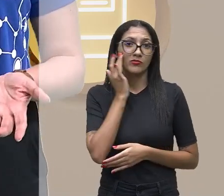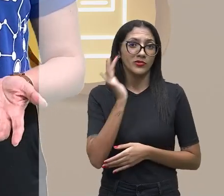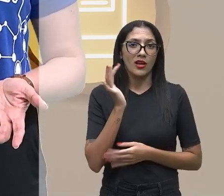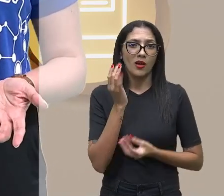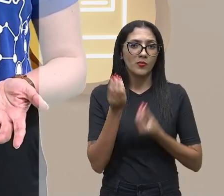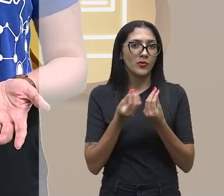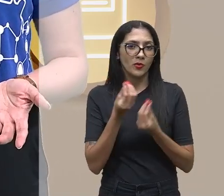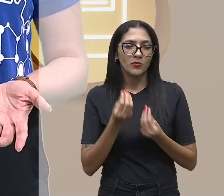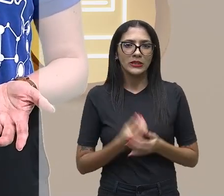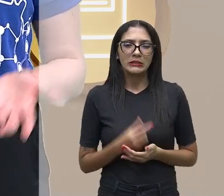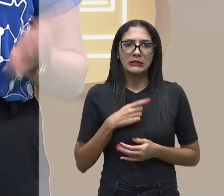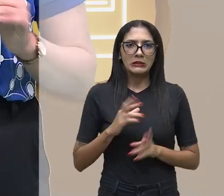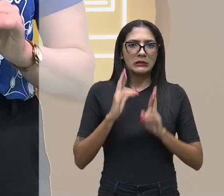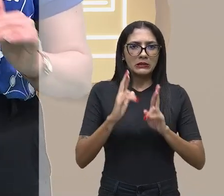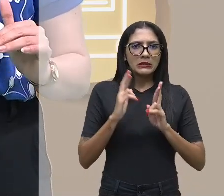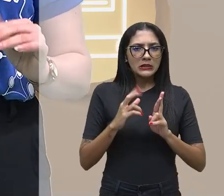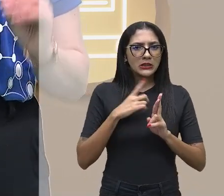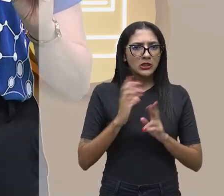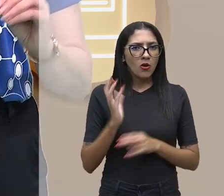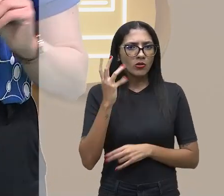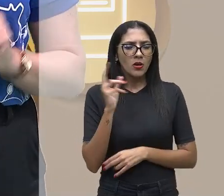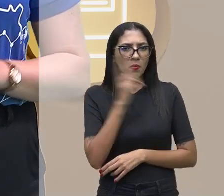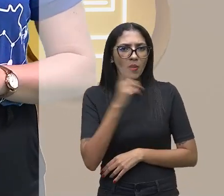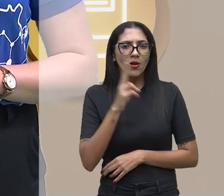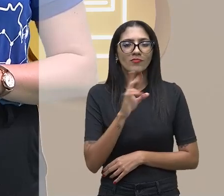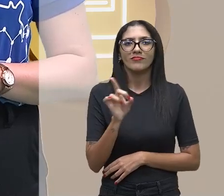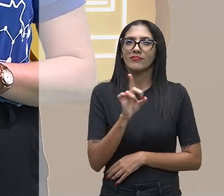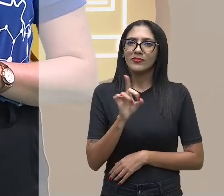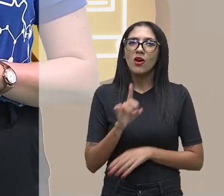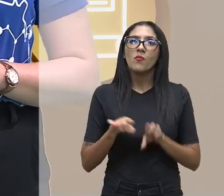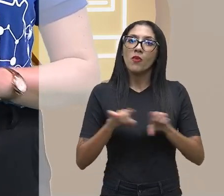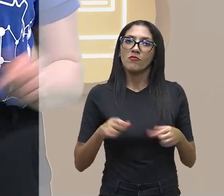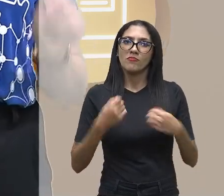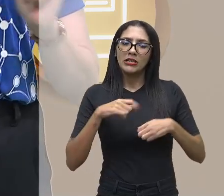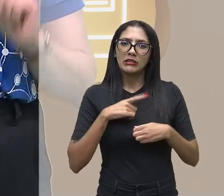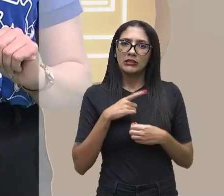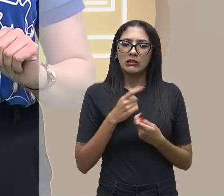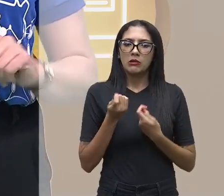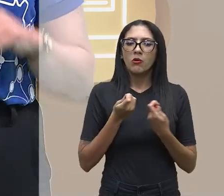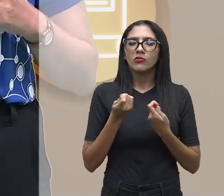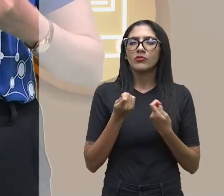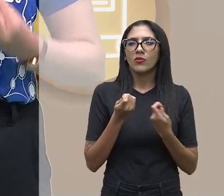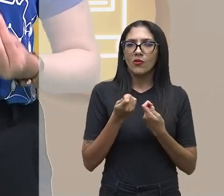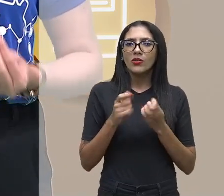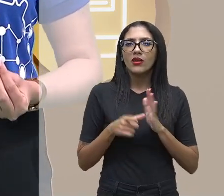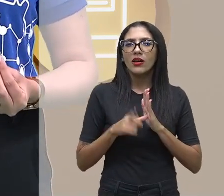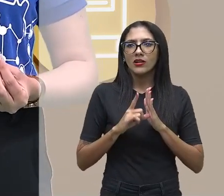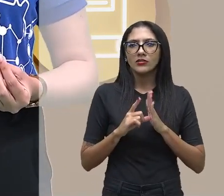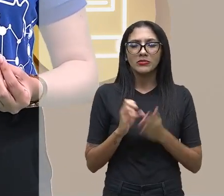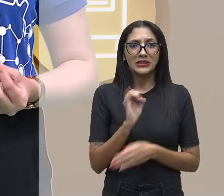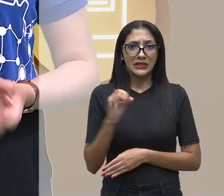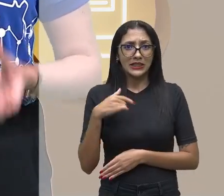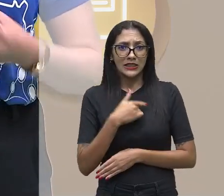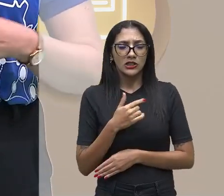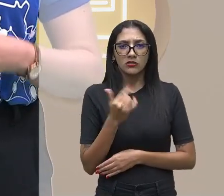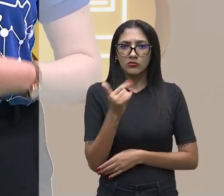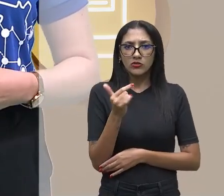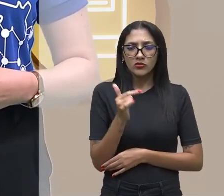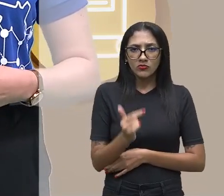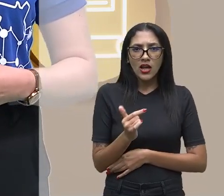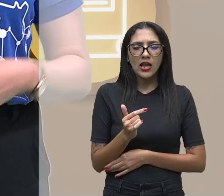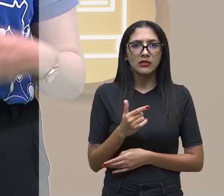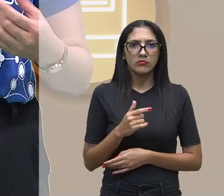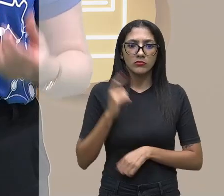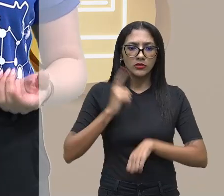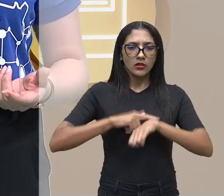A gente vai torcer para ter emergência? Não, mas é importante a gente estar preparado. Por quê? Porque se a gente não estiver preparado e surgir